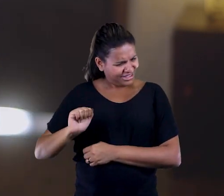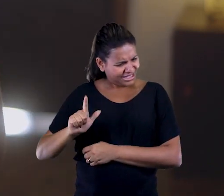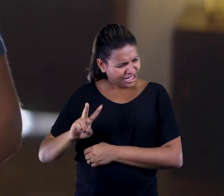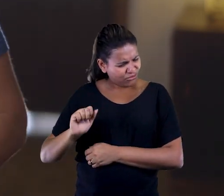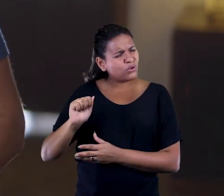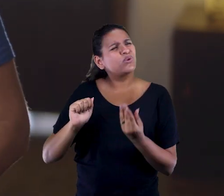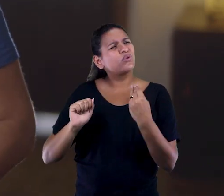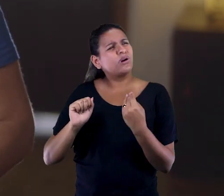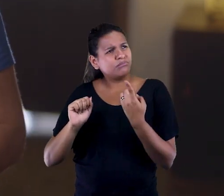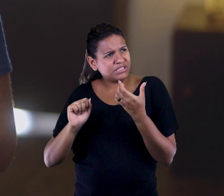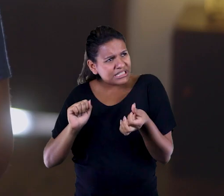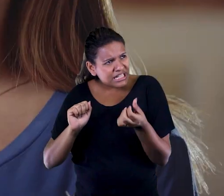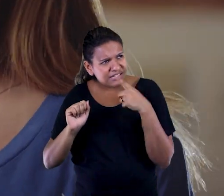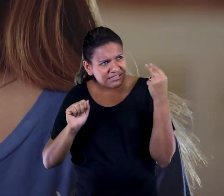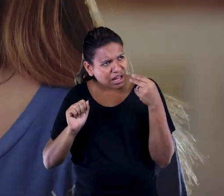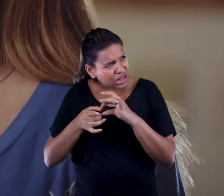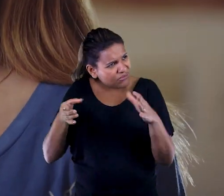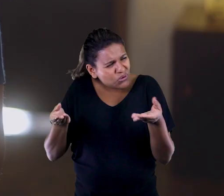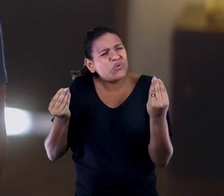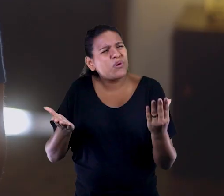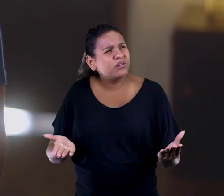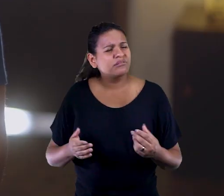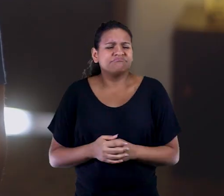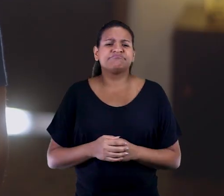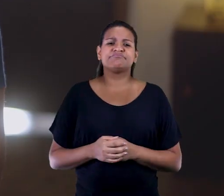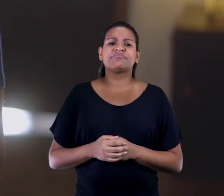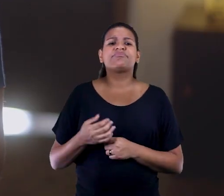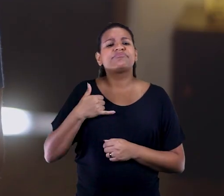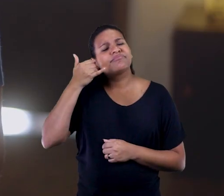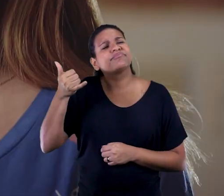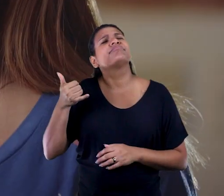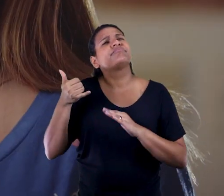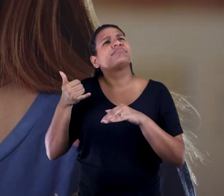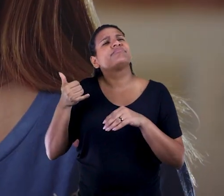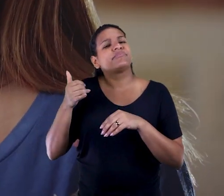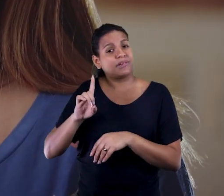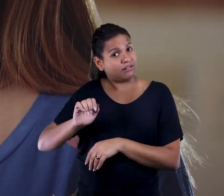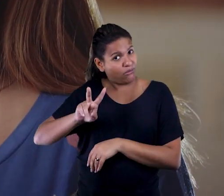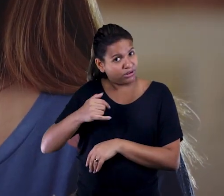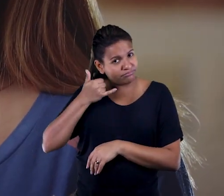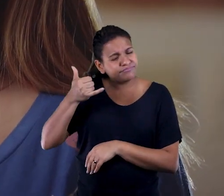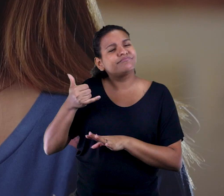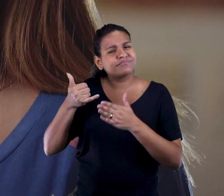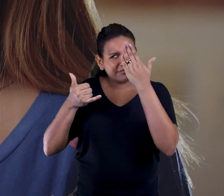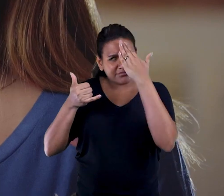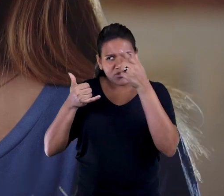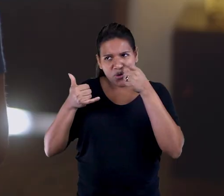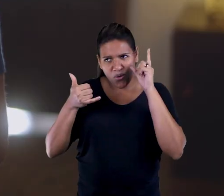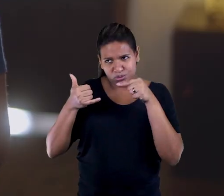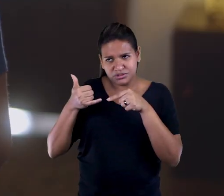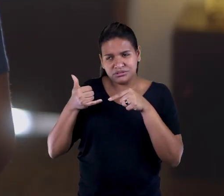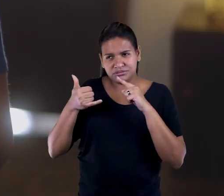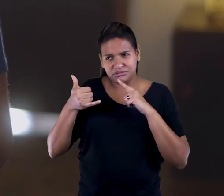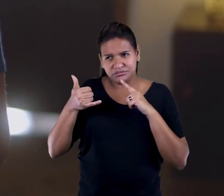assoprou. Eu falei, 16 gatos? Estranho ela poder. Aí passei a mão no telefone e falei, Dalva, sabe os 16 gatinhos que chegaram ontem? Eu